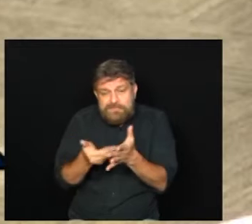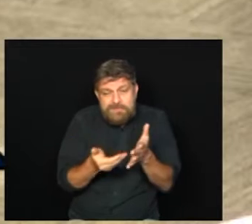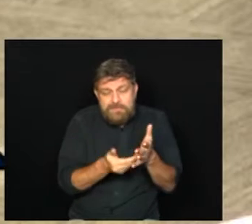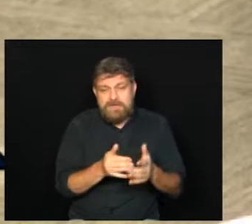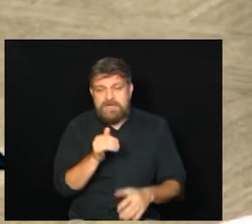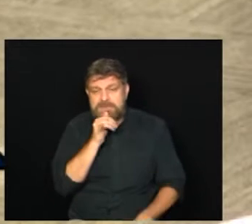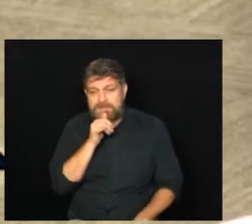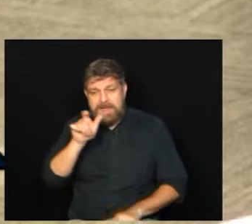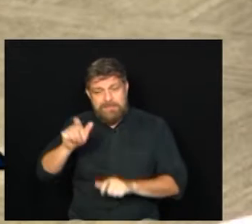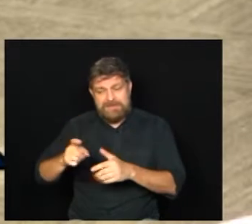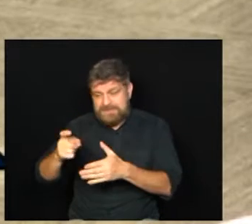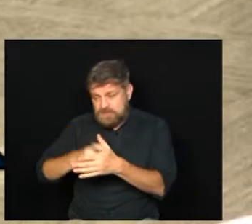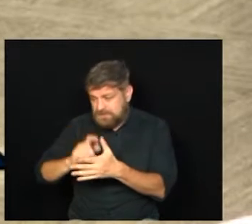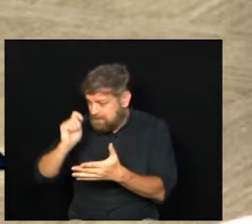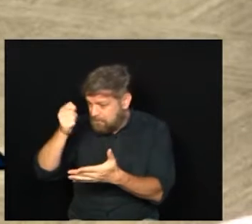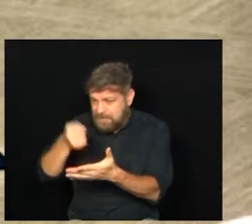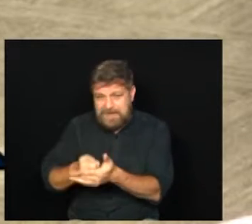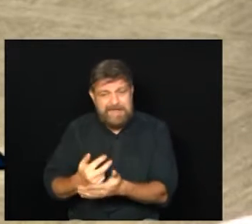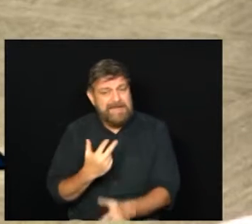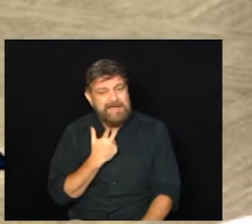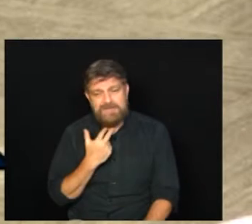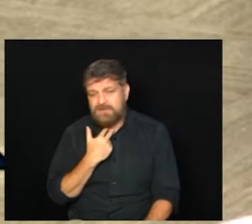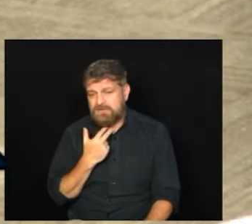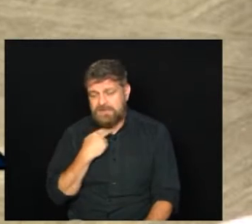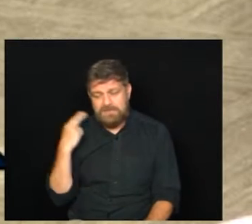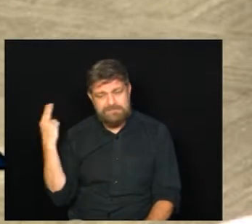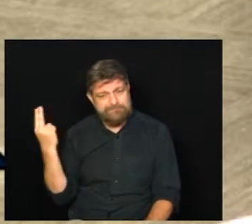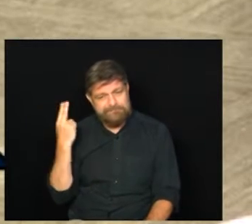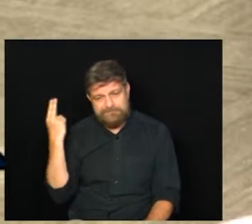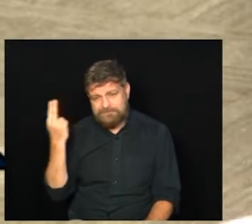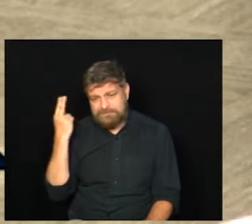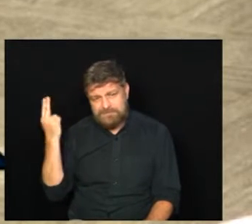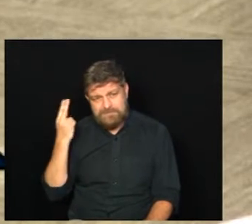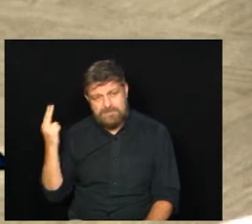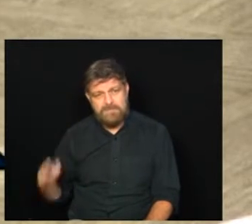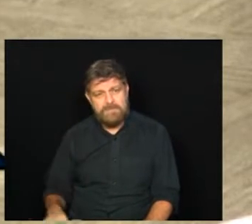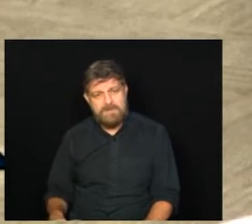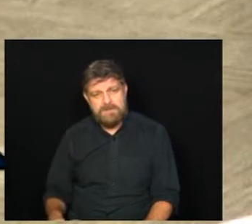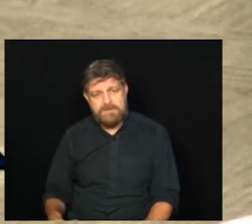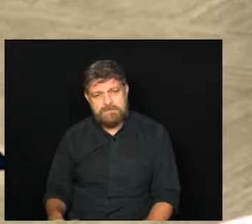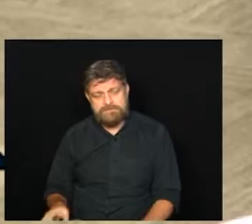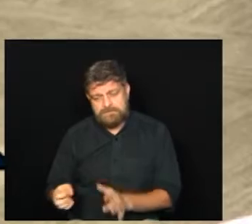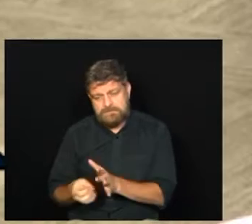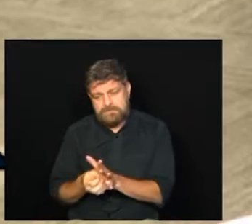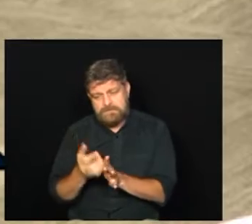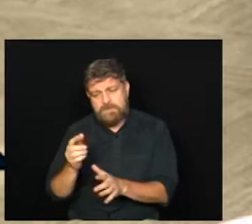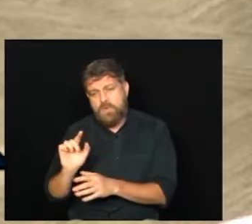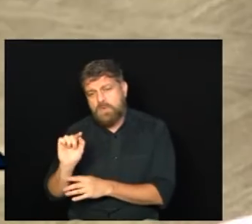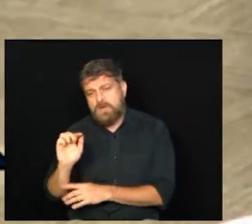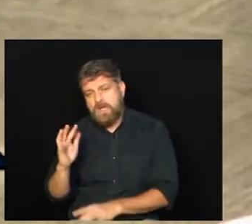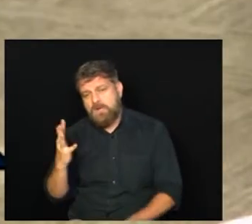pessoas deixaram de pagar suas contas, seus tributos, né, taxas, muitas vezes